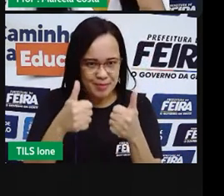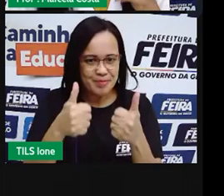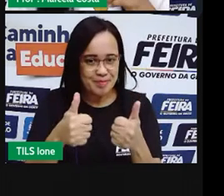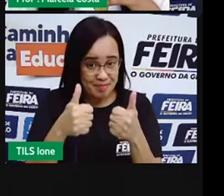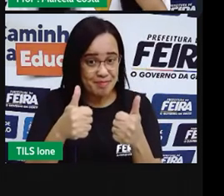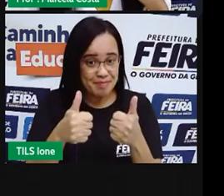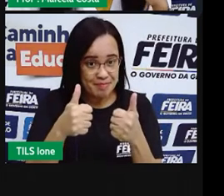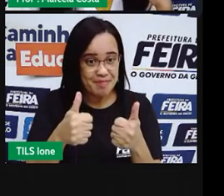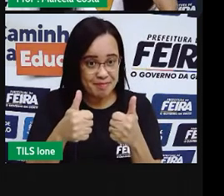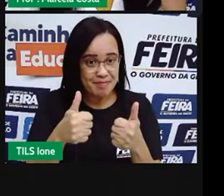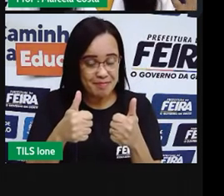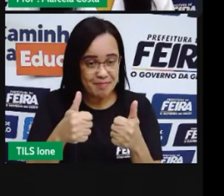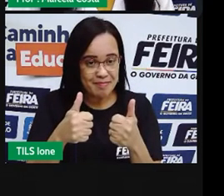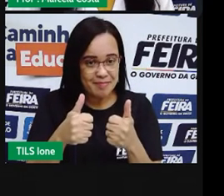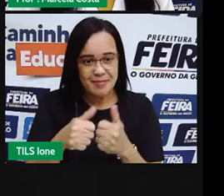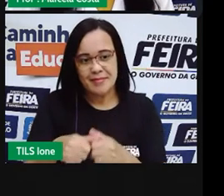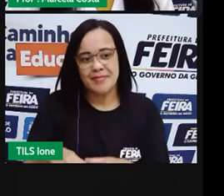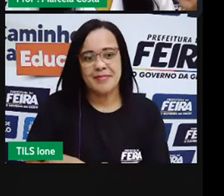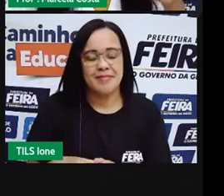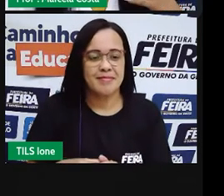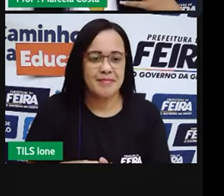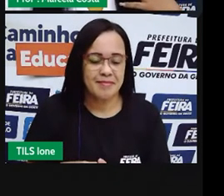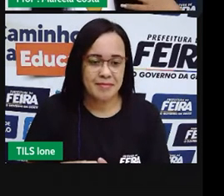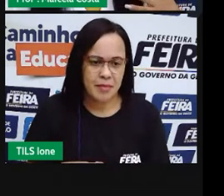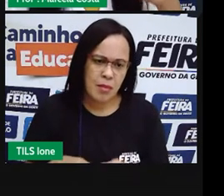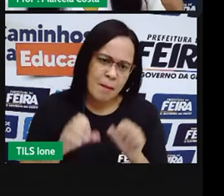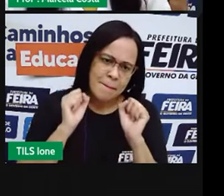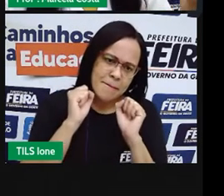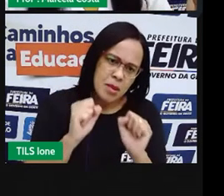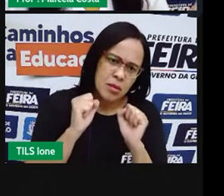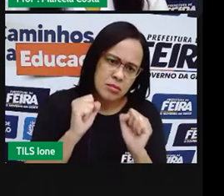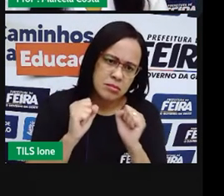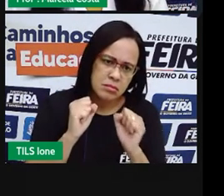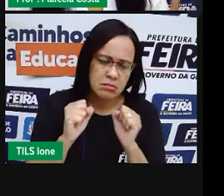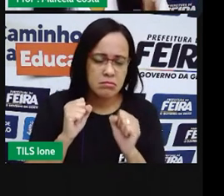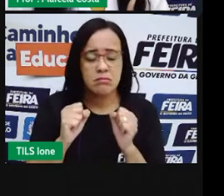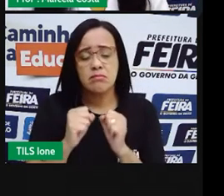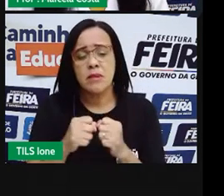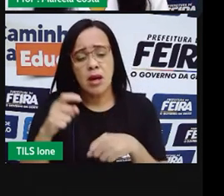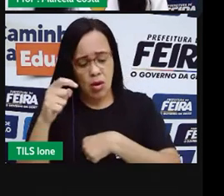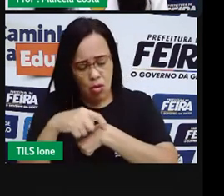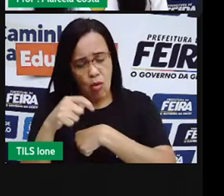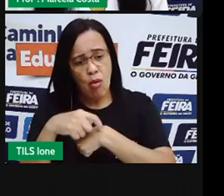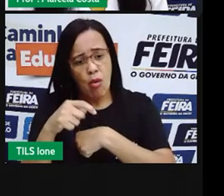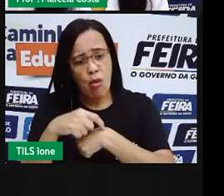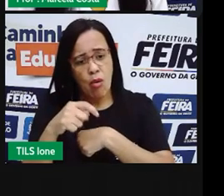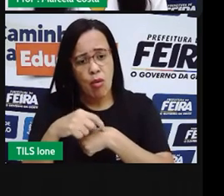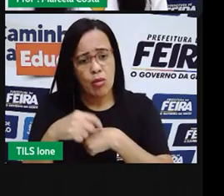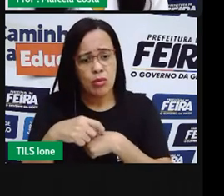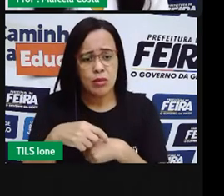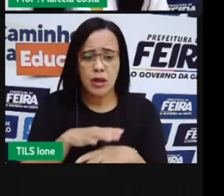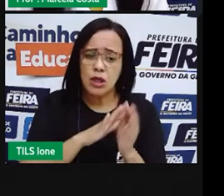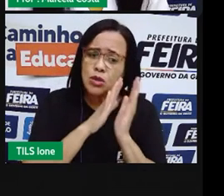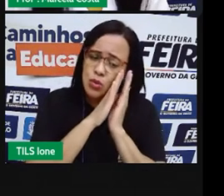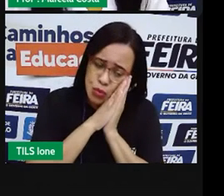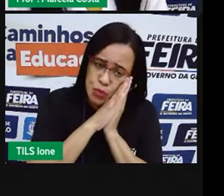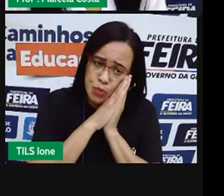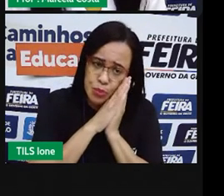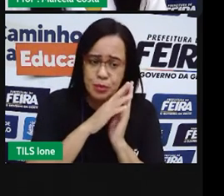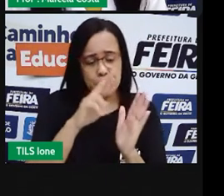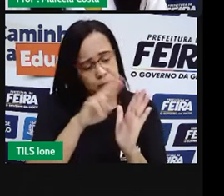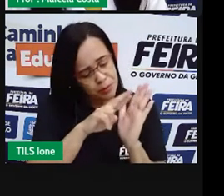aí você foi para decidir ele é